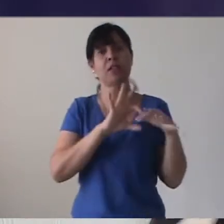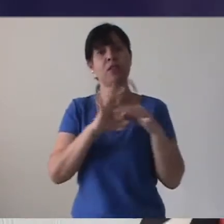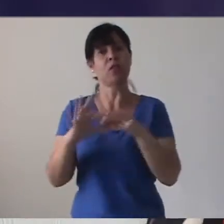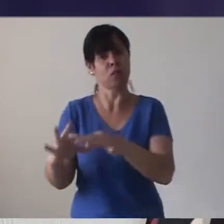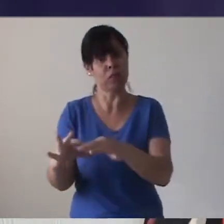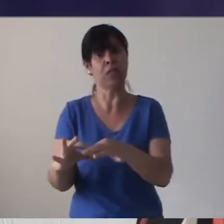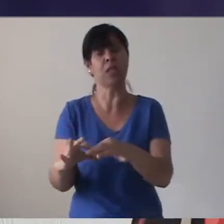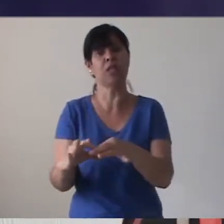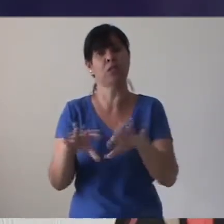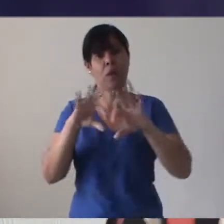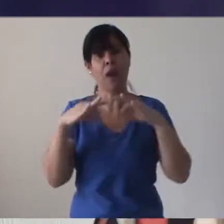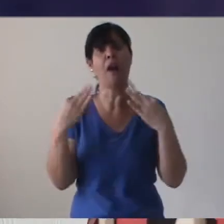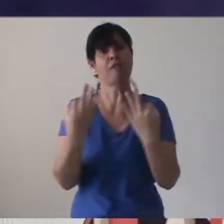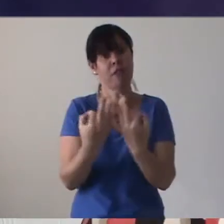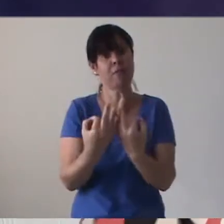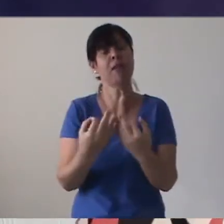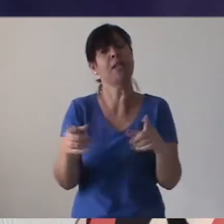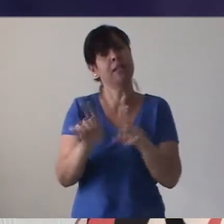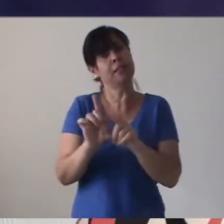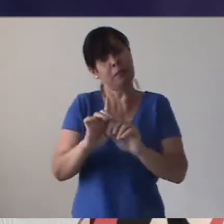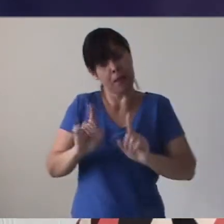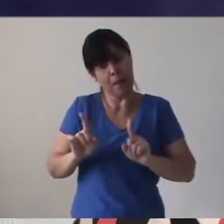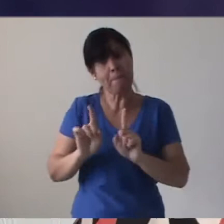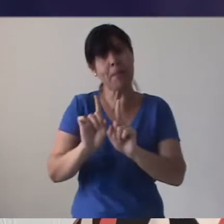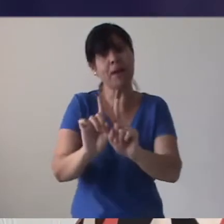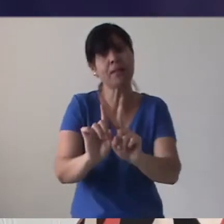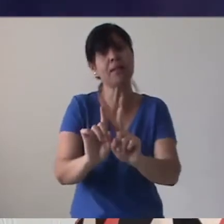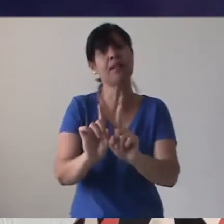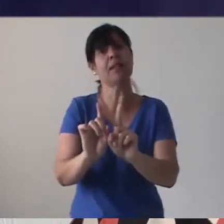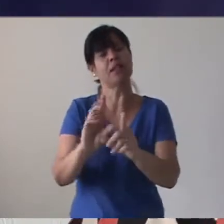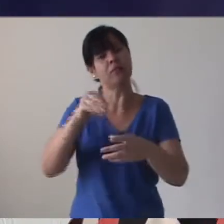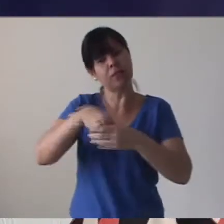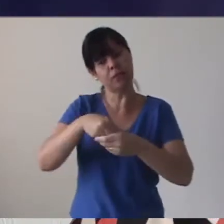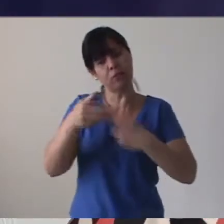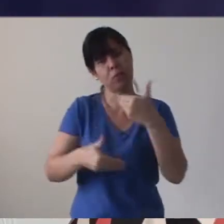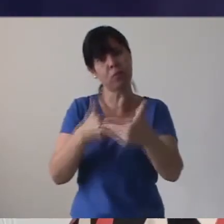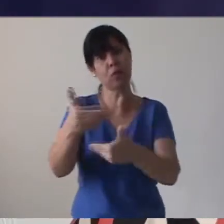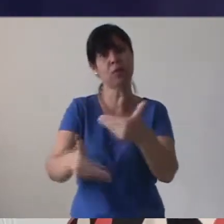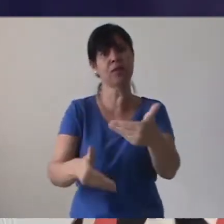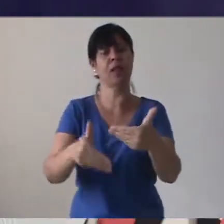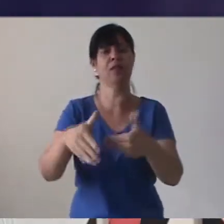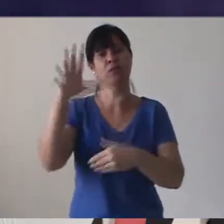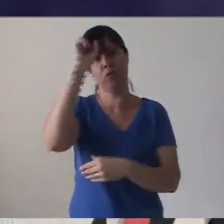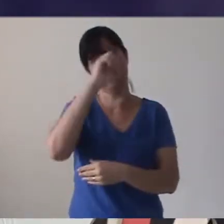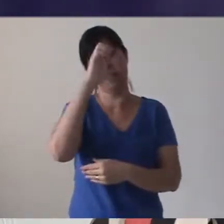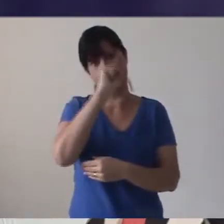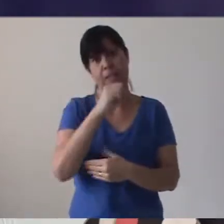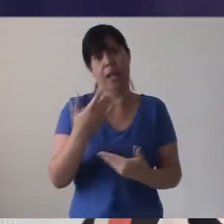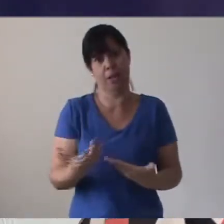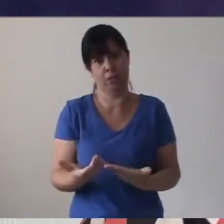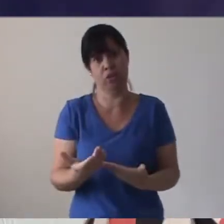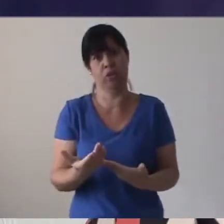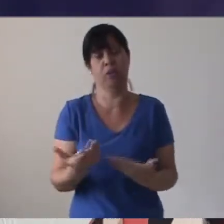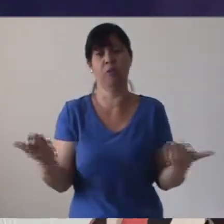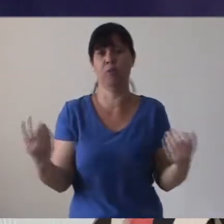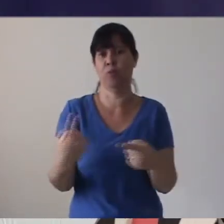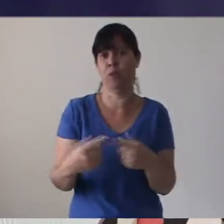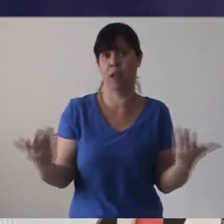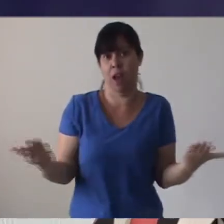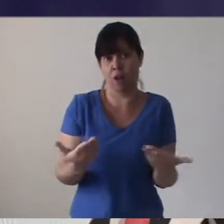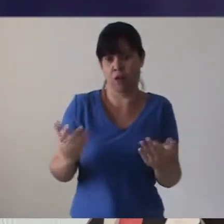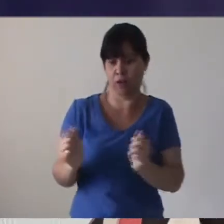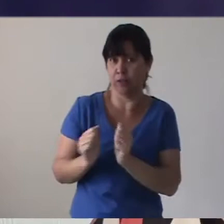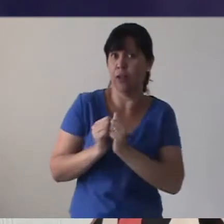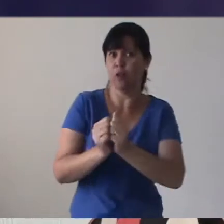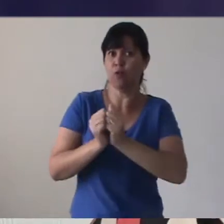realmente parceiros dos seus filhos no processo de aprendizagem. Né? Então, eles estão ali ao lado e estão